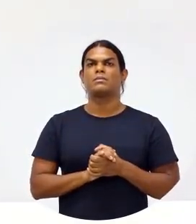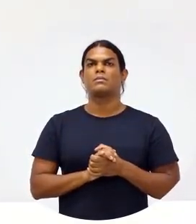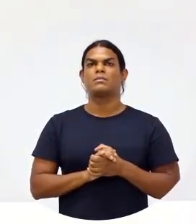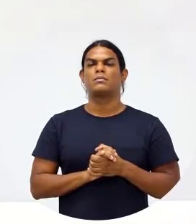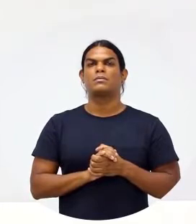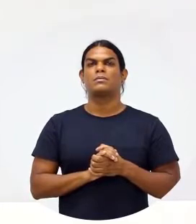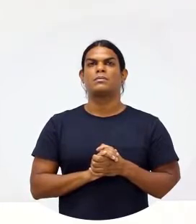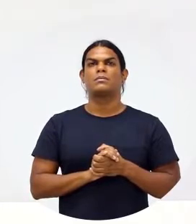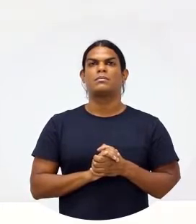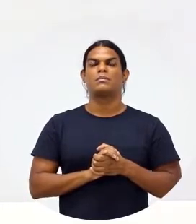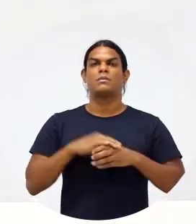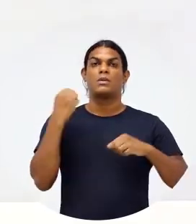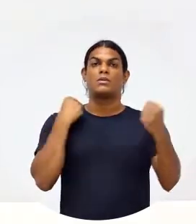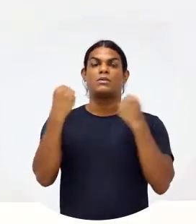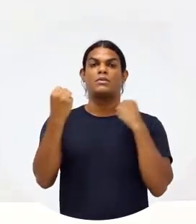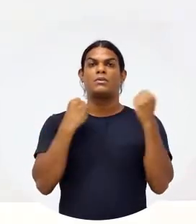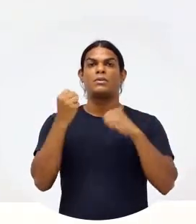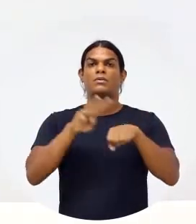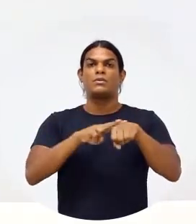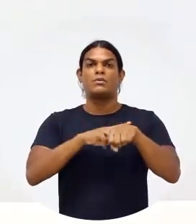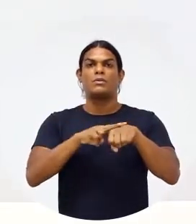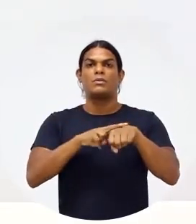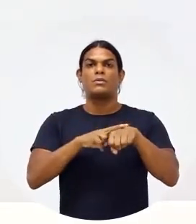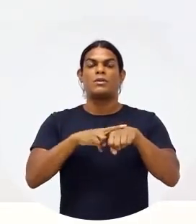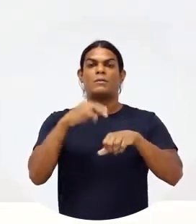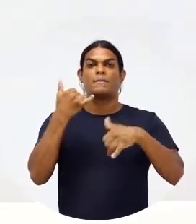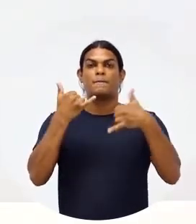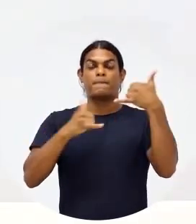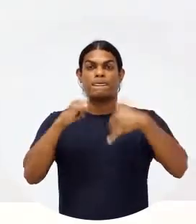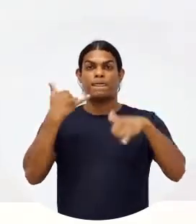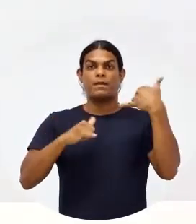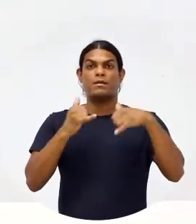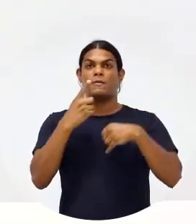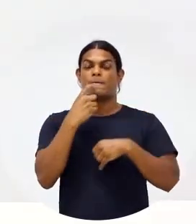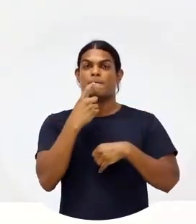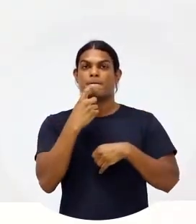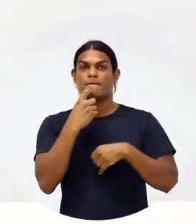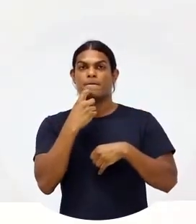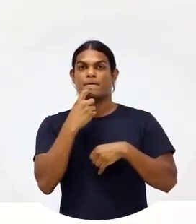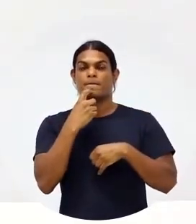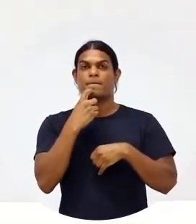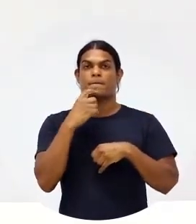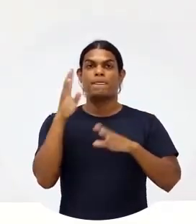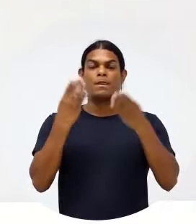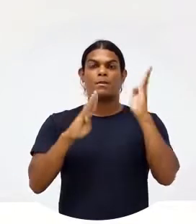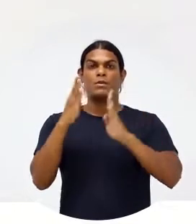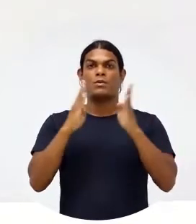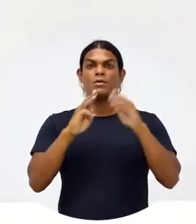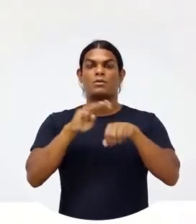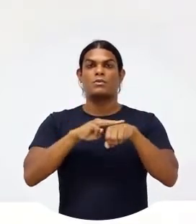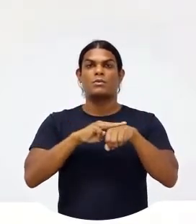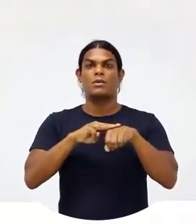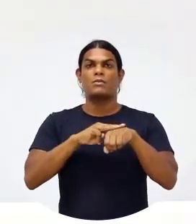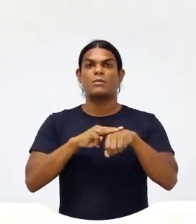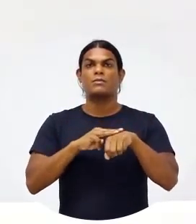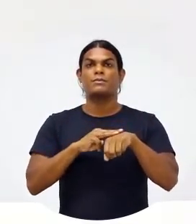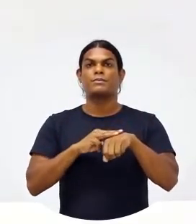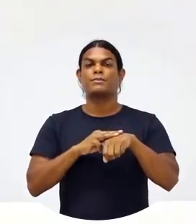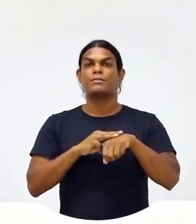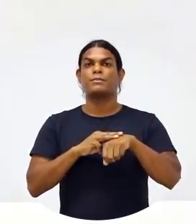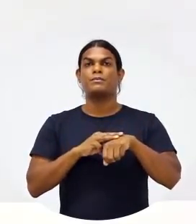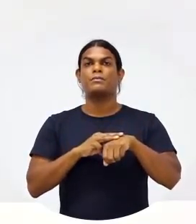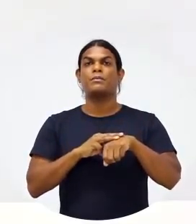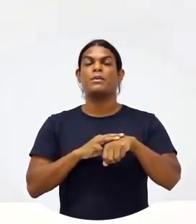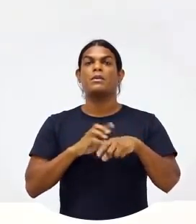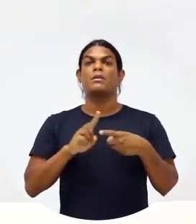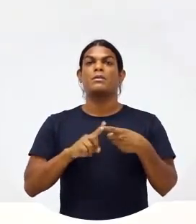a cor vermelha, o risco biológico a cor marrom, o risco ergonômico a cor amarela e o risco de acidente ou